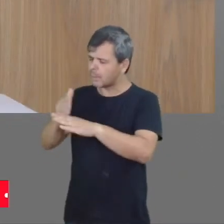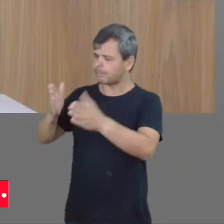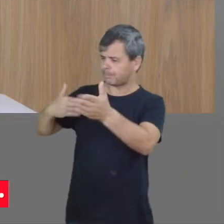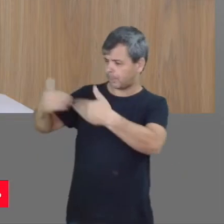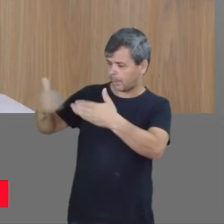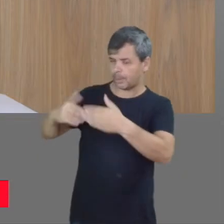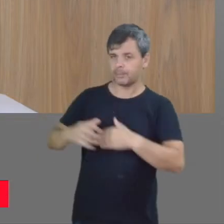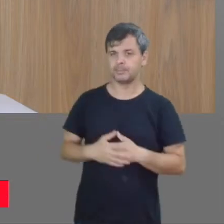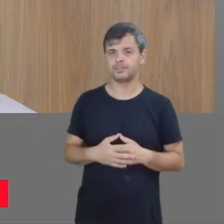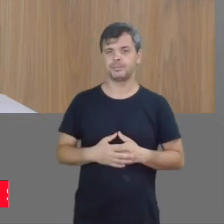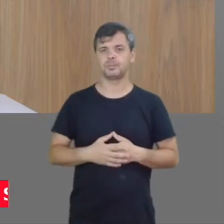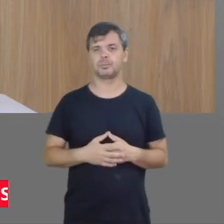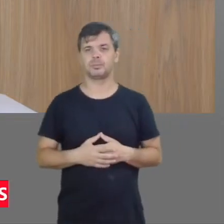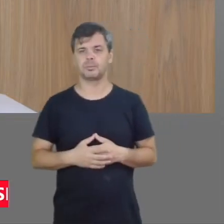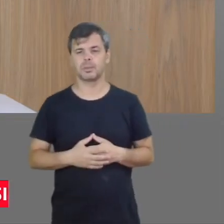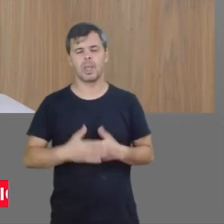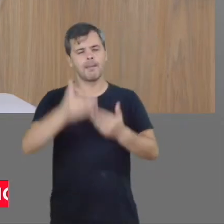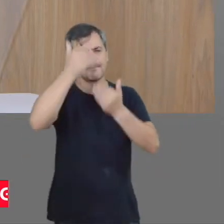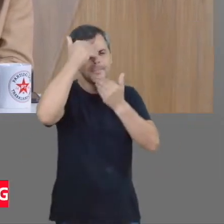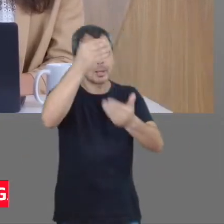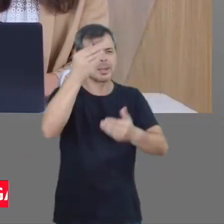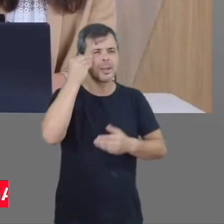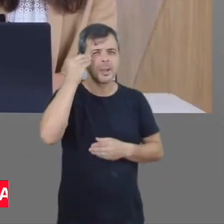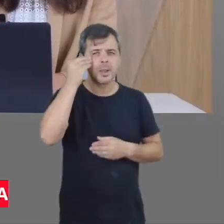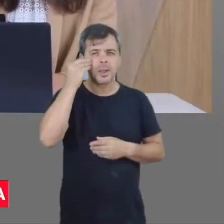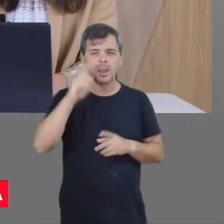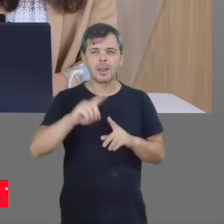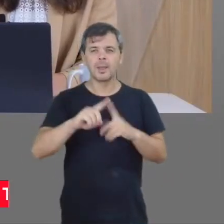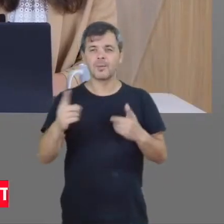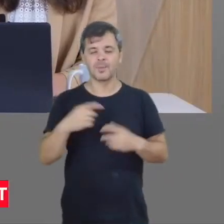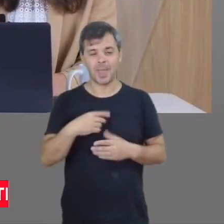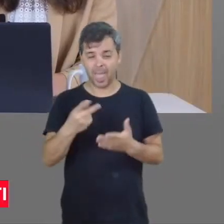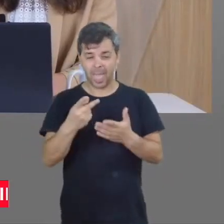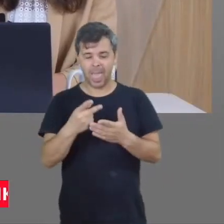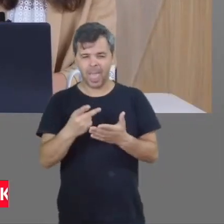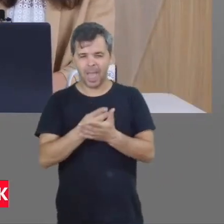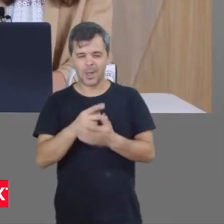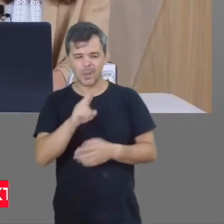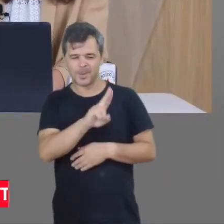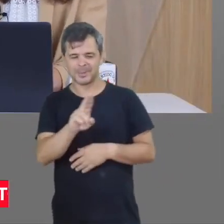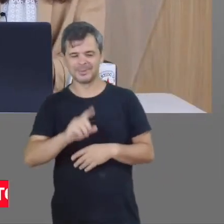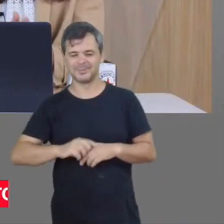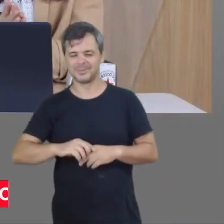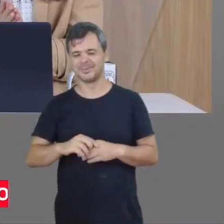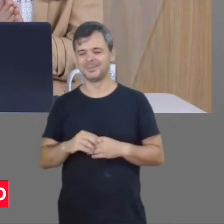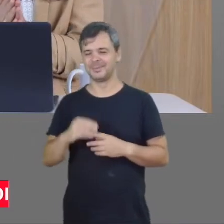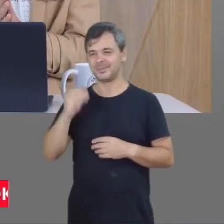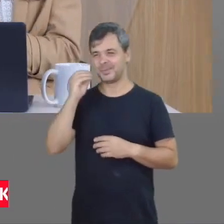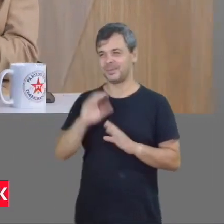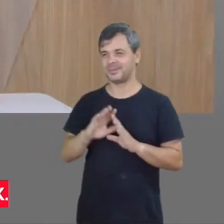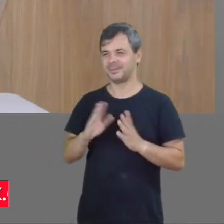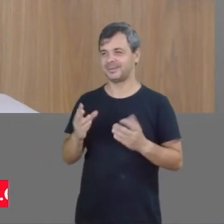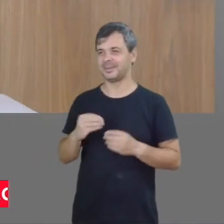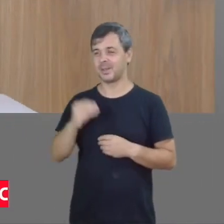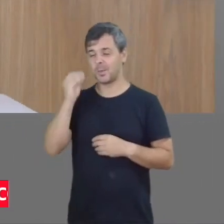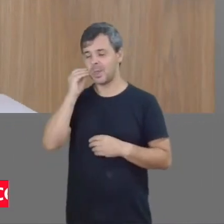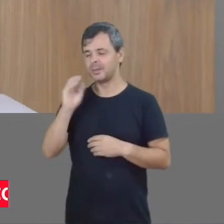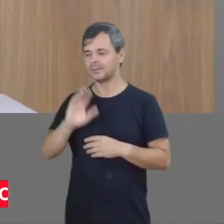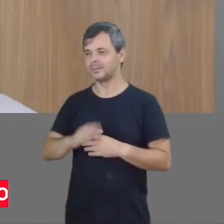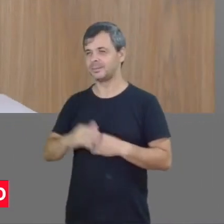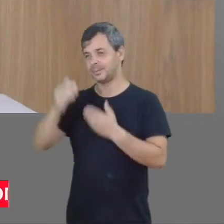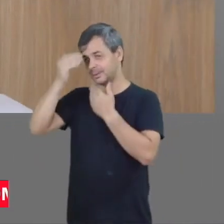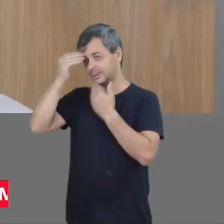com a gente. Obrigada, Amanda. Não vou ir racionando mais não, viu? Um beijo. Um beijo,